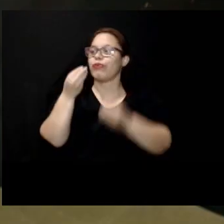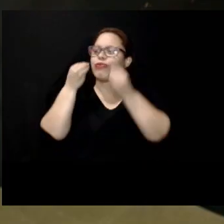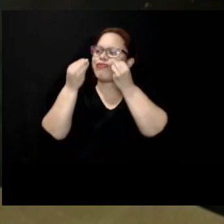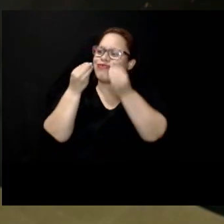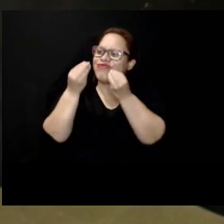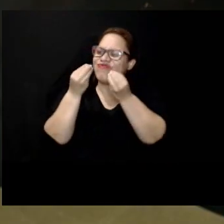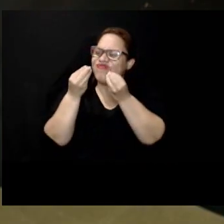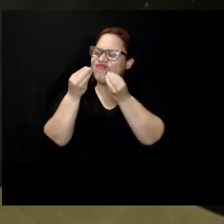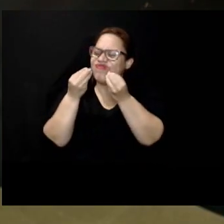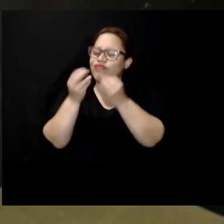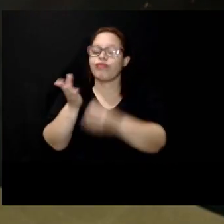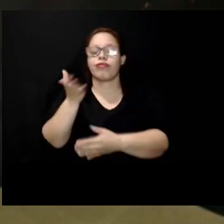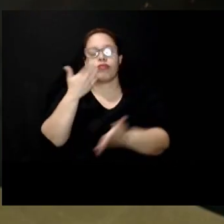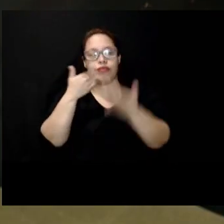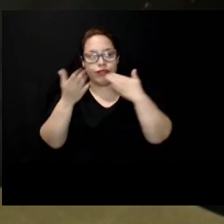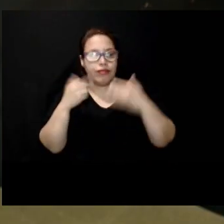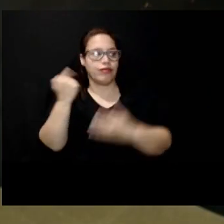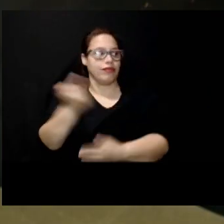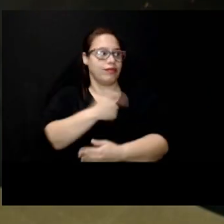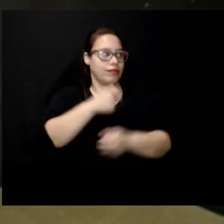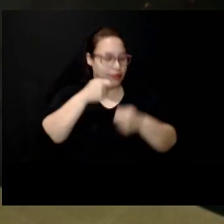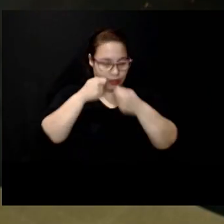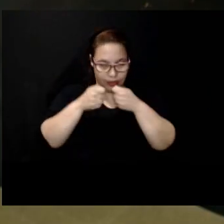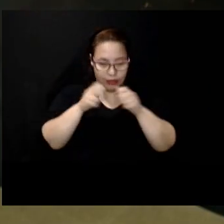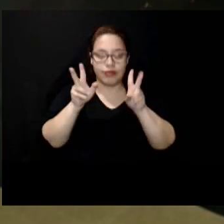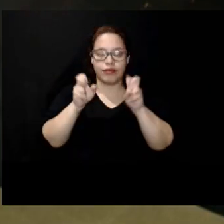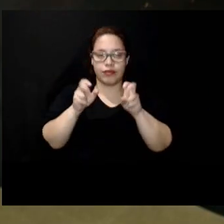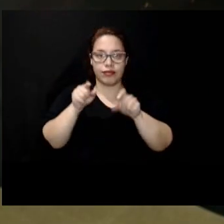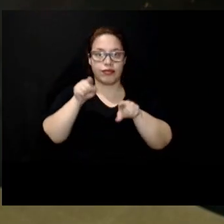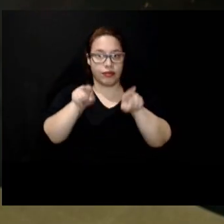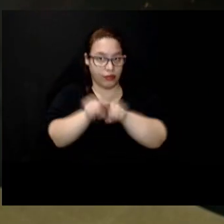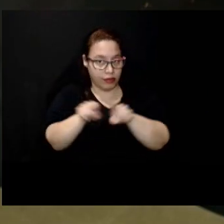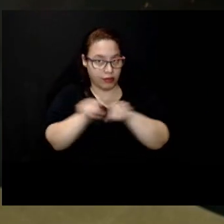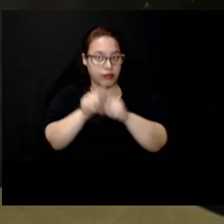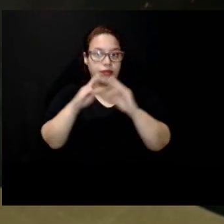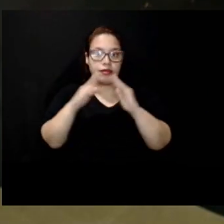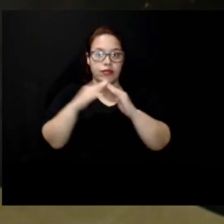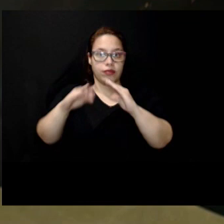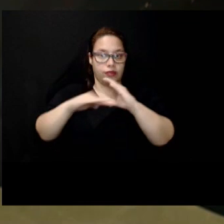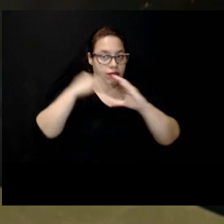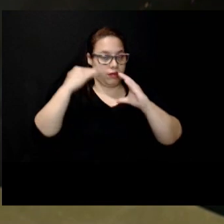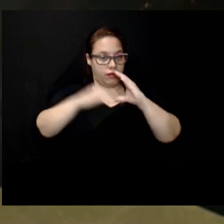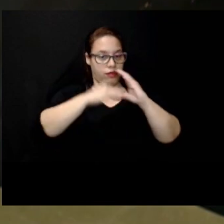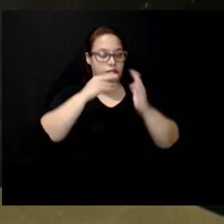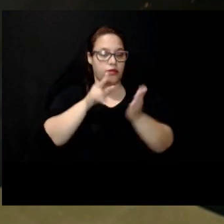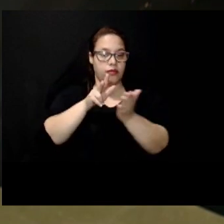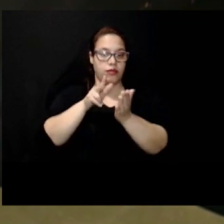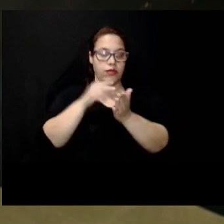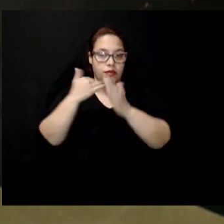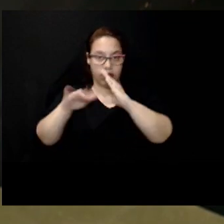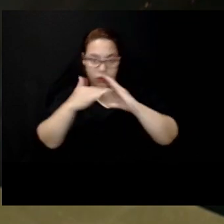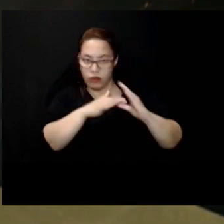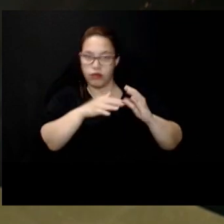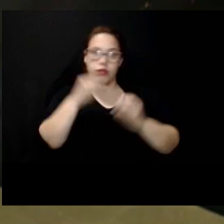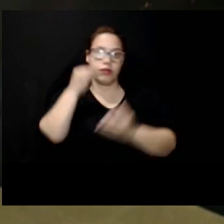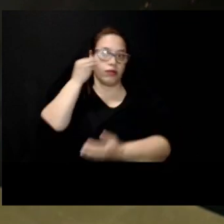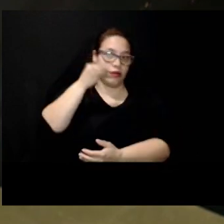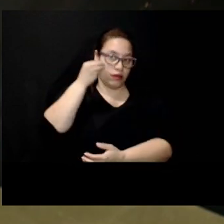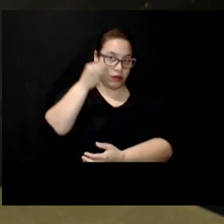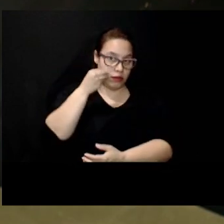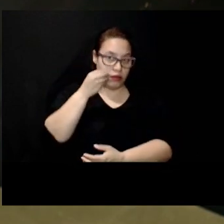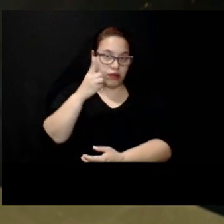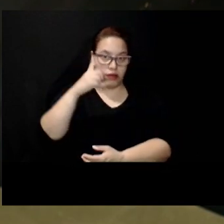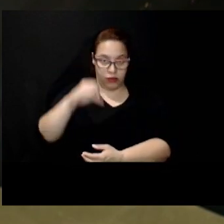Vamos conversar com a nossa entrevistada sobre isso, e com você também aí de casa, manda pra gente a sua mensagem, compartilha a sua experiência,